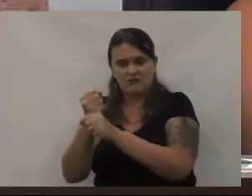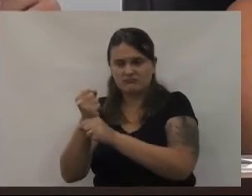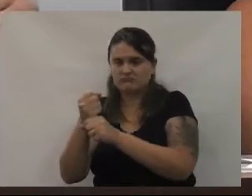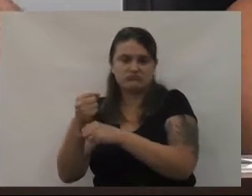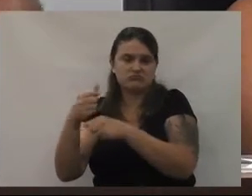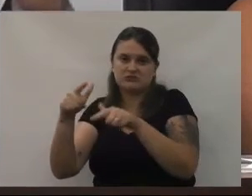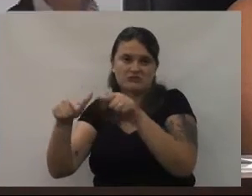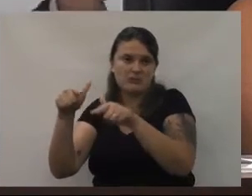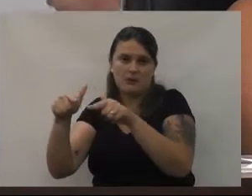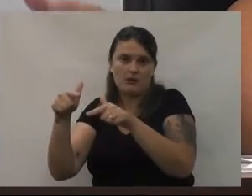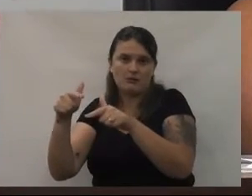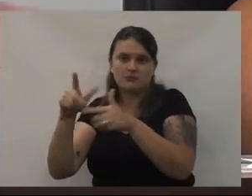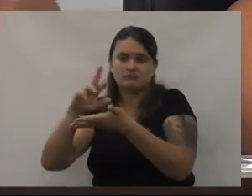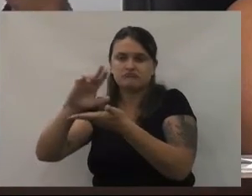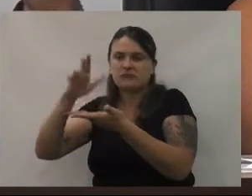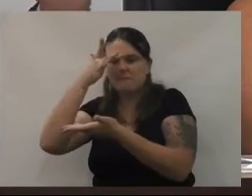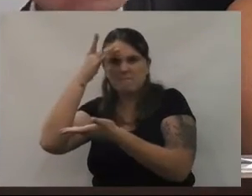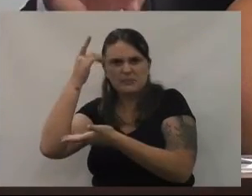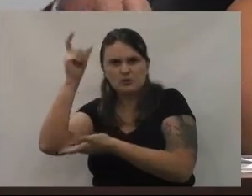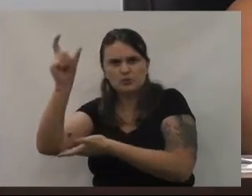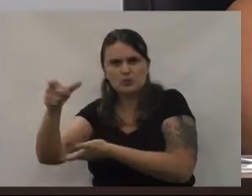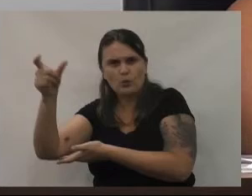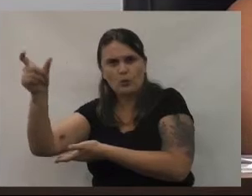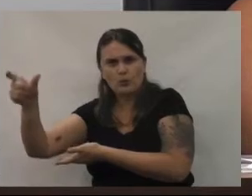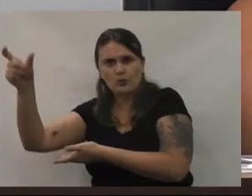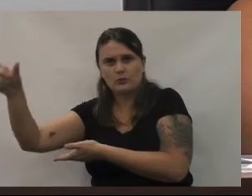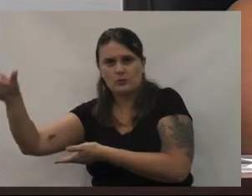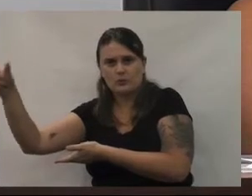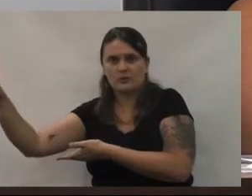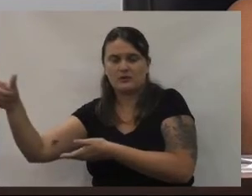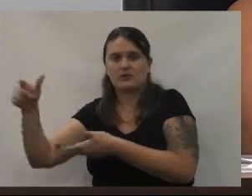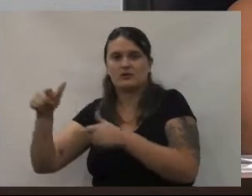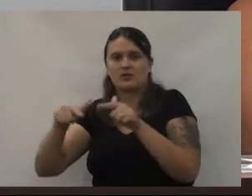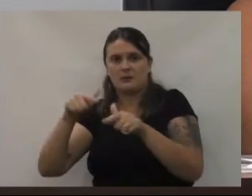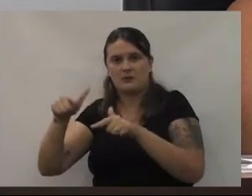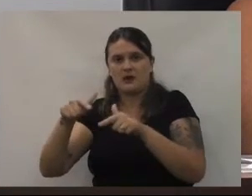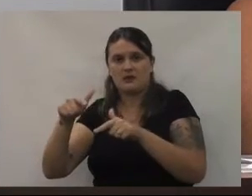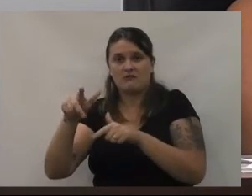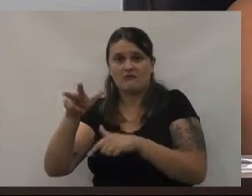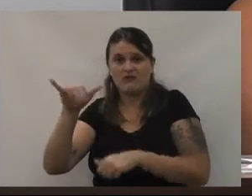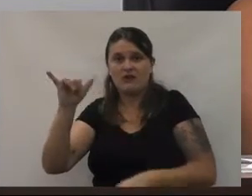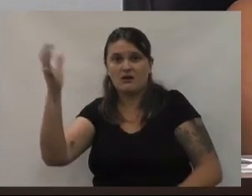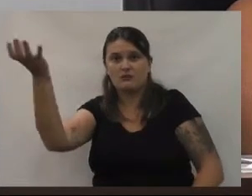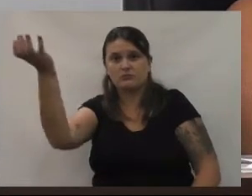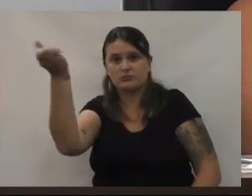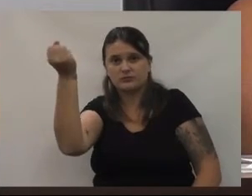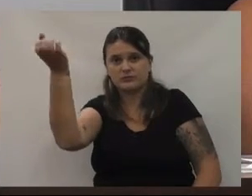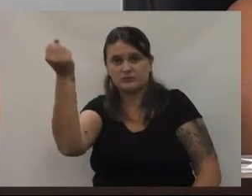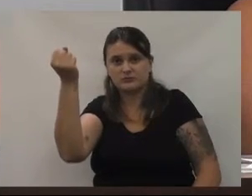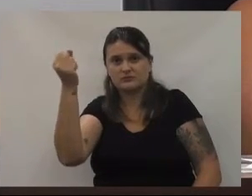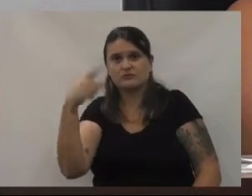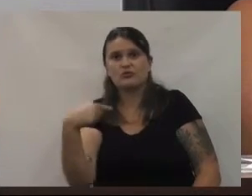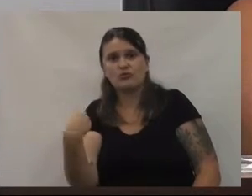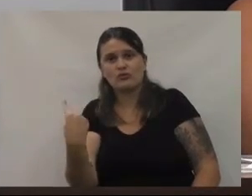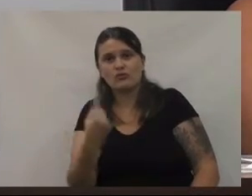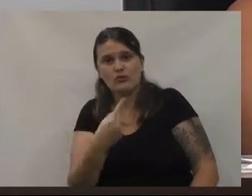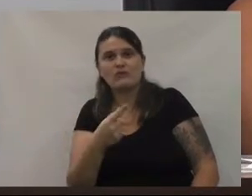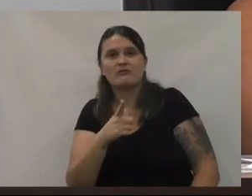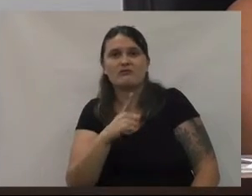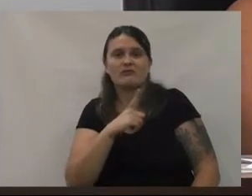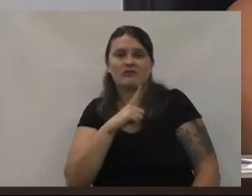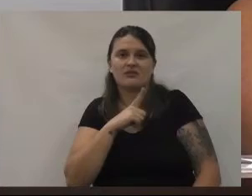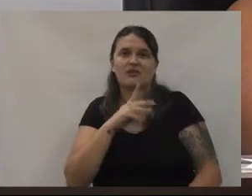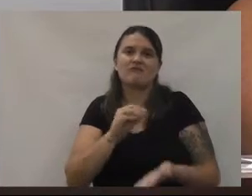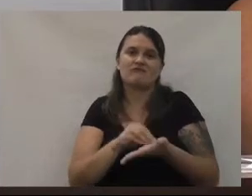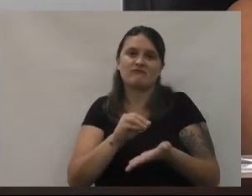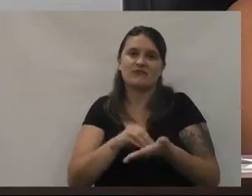período, várias que estão no sistema vinham se aposentar, nós teremos uma